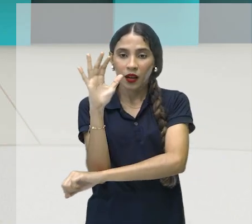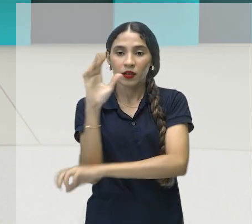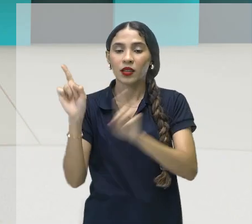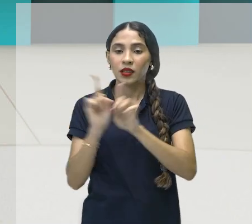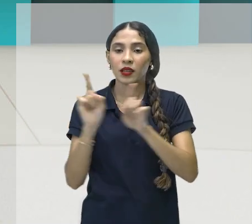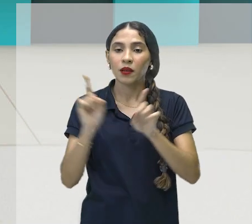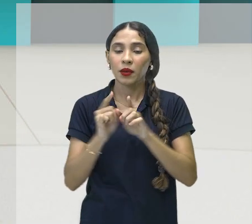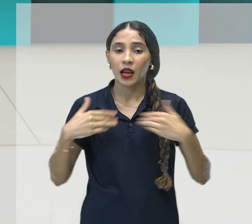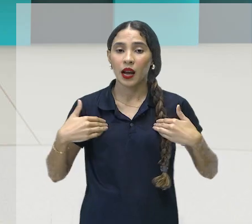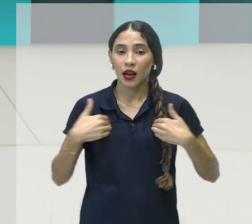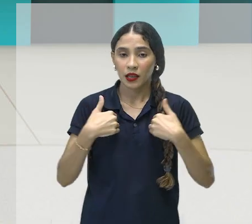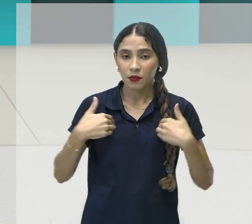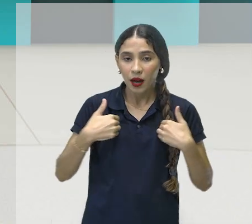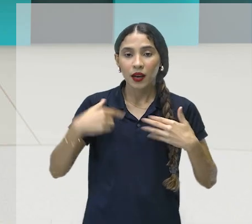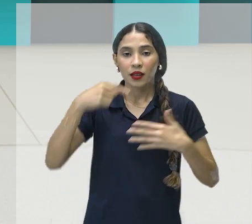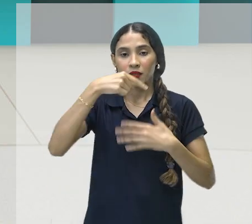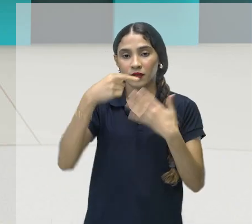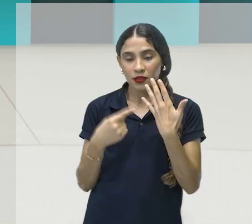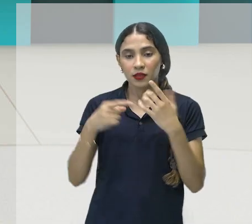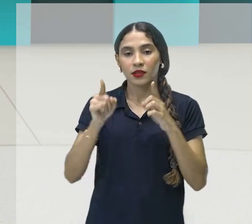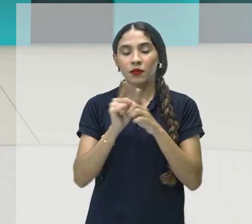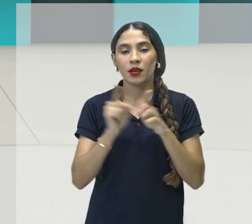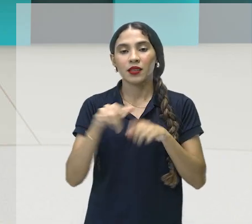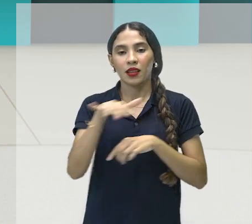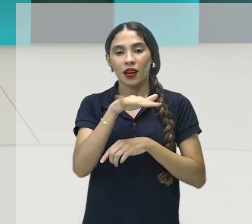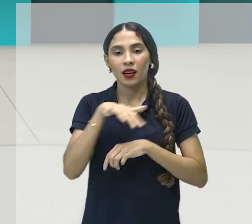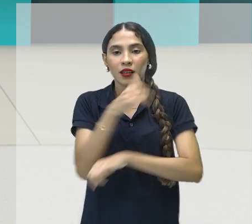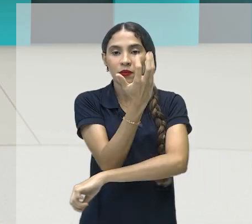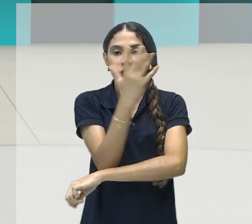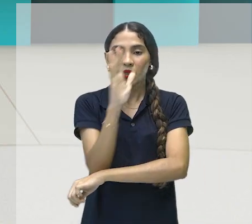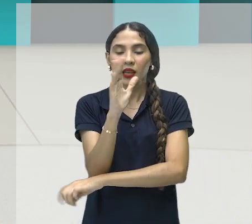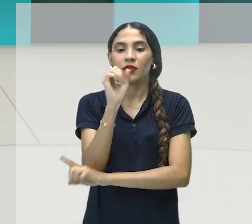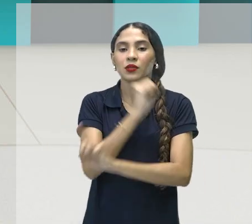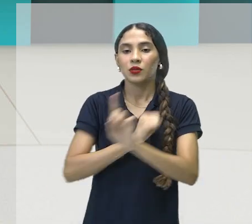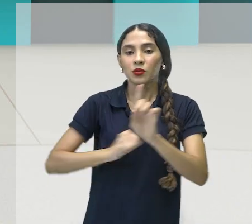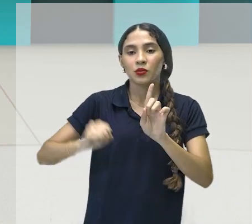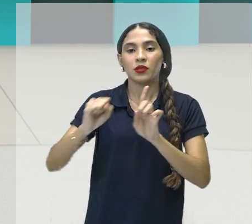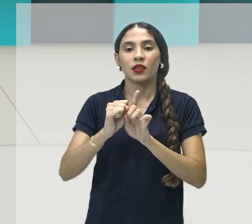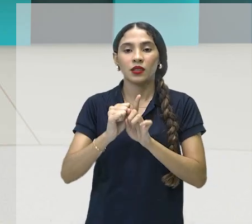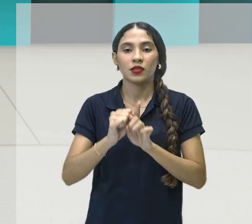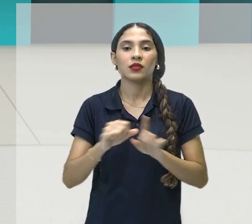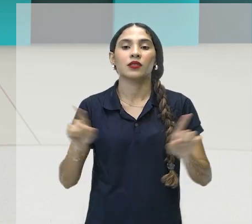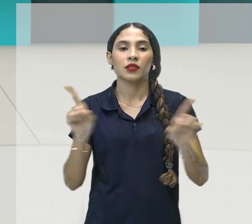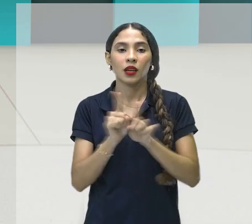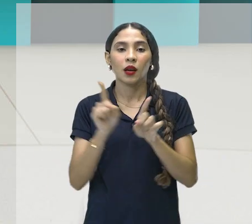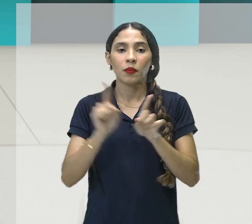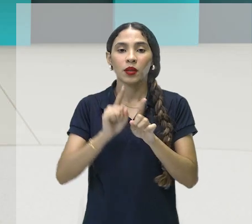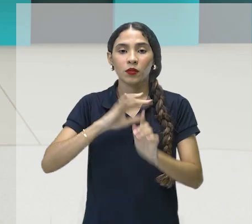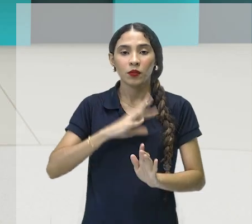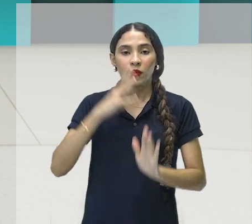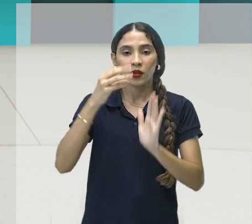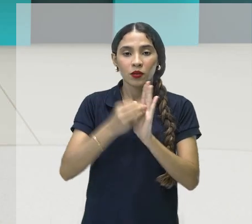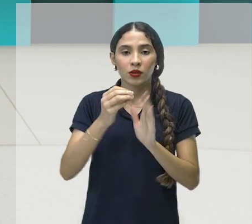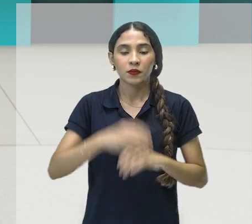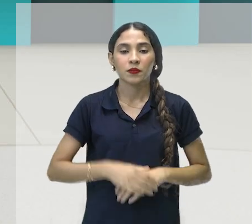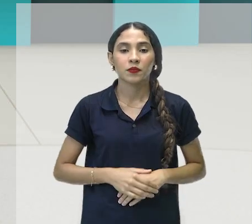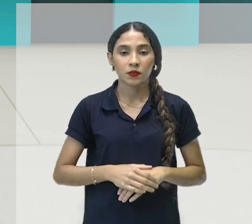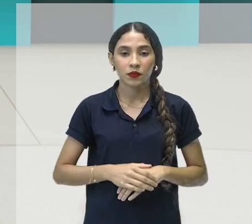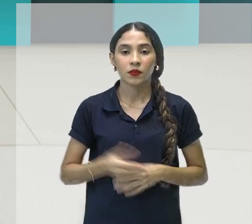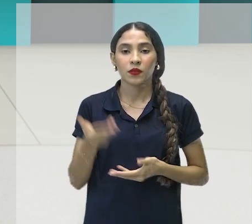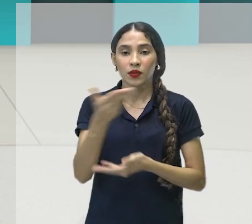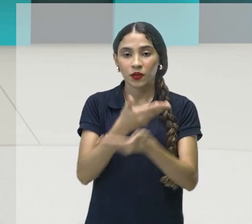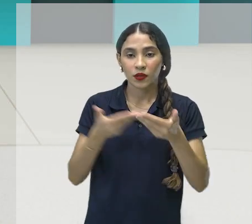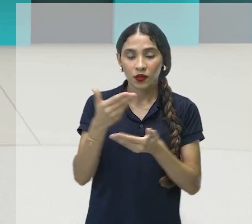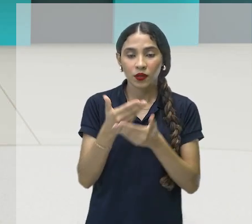fauna, floresta e questões ambientais e sociais do Amazonas,